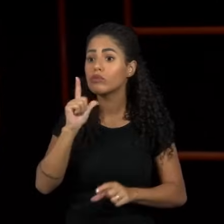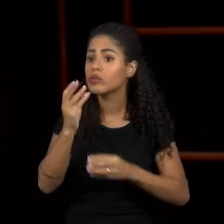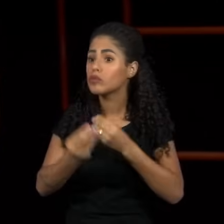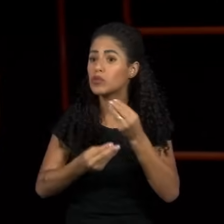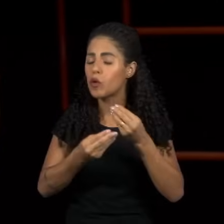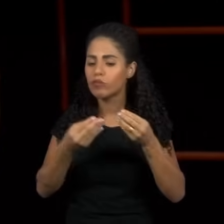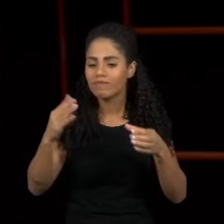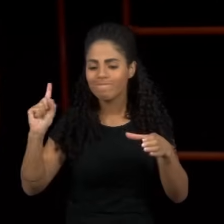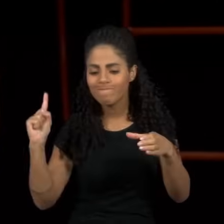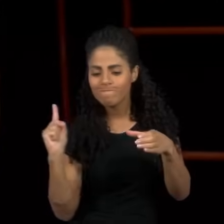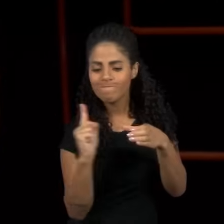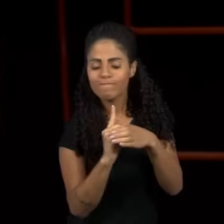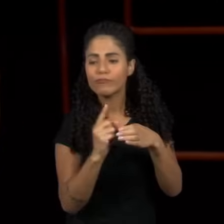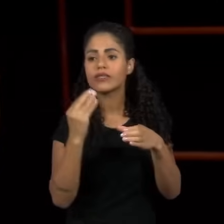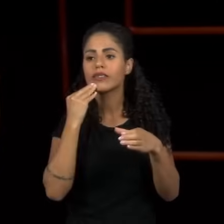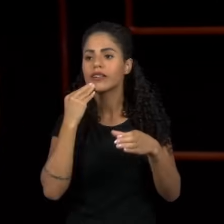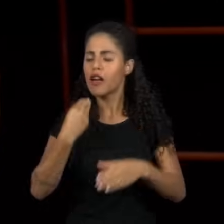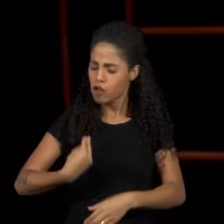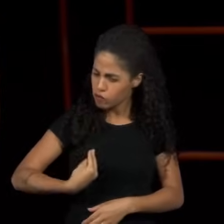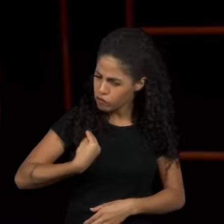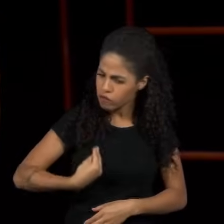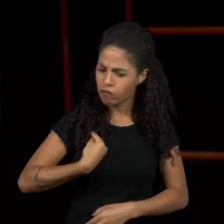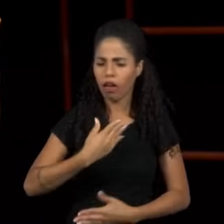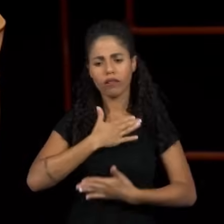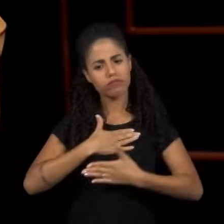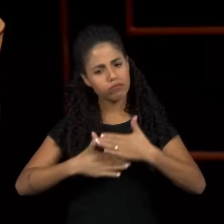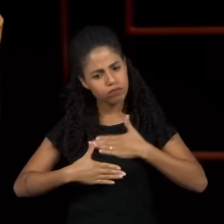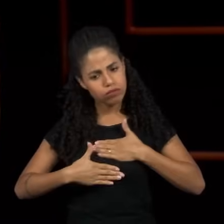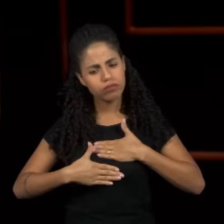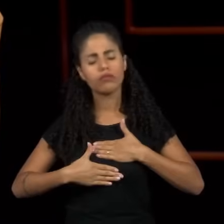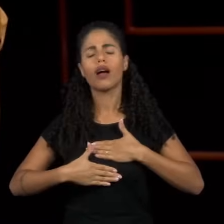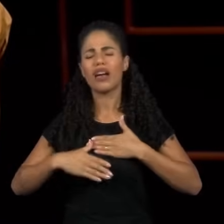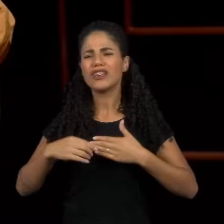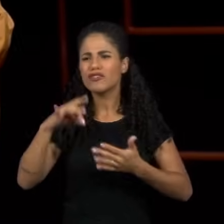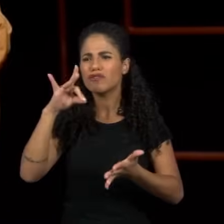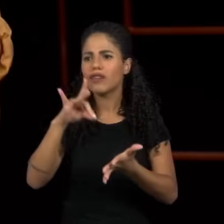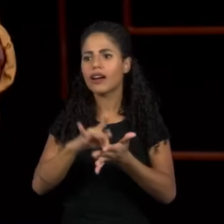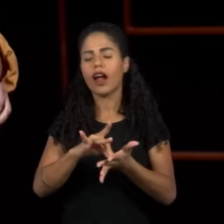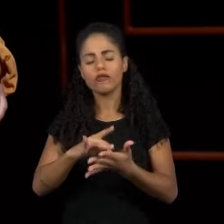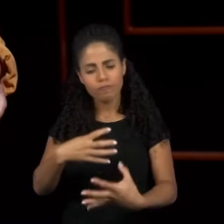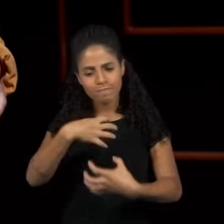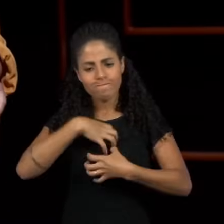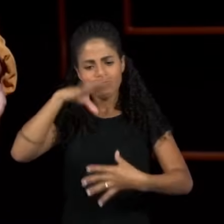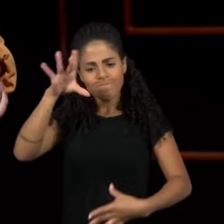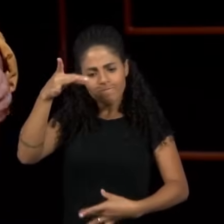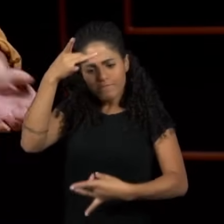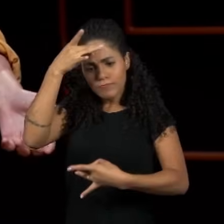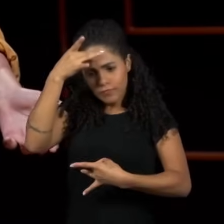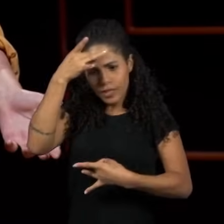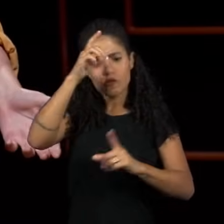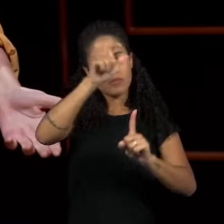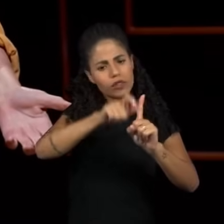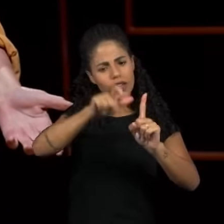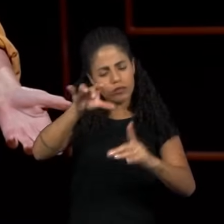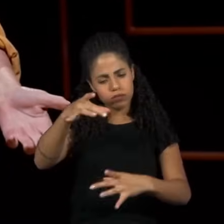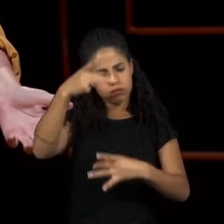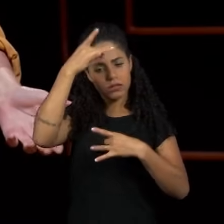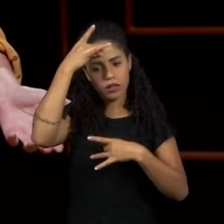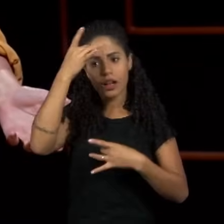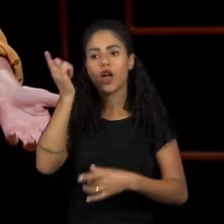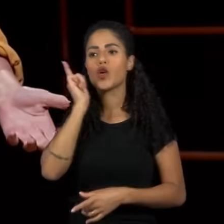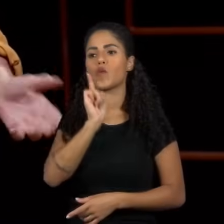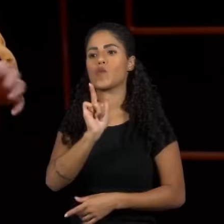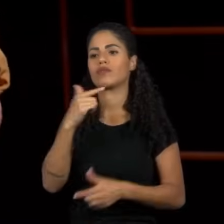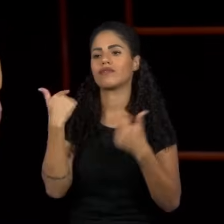encaixar quando começo a ter uma vivência física, corporal e começo a sentir o personagem de dentro para fora. É a minha forma, eu